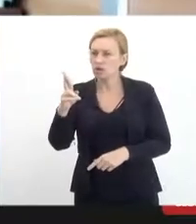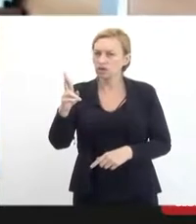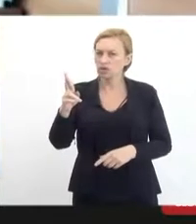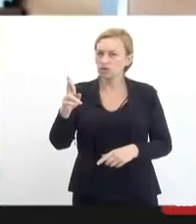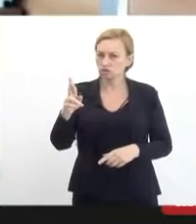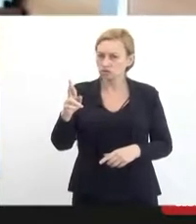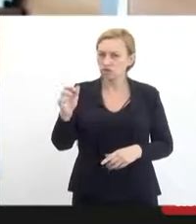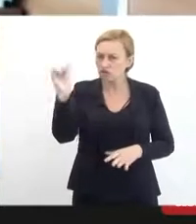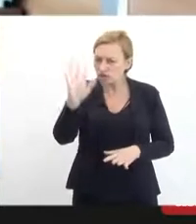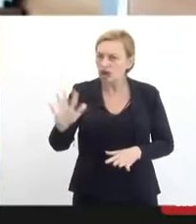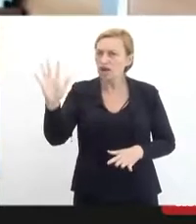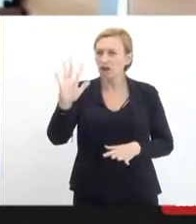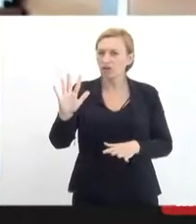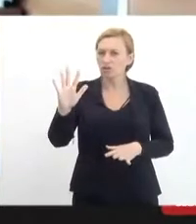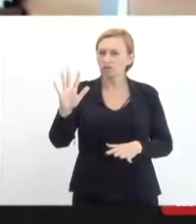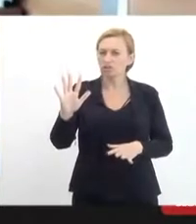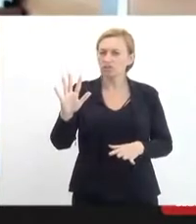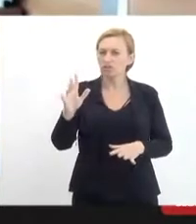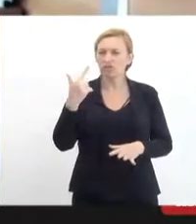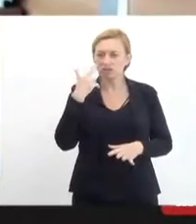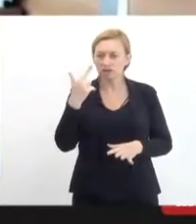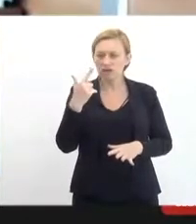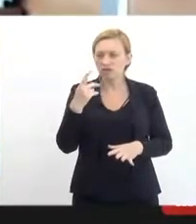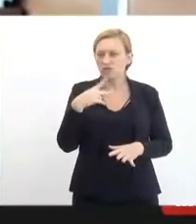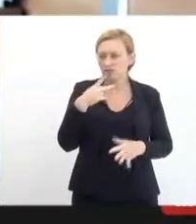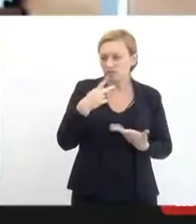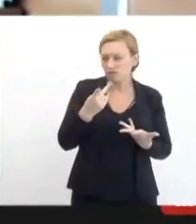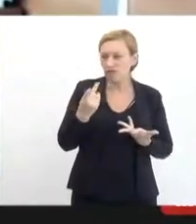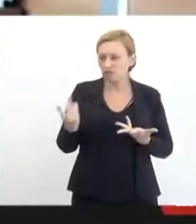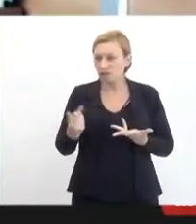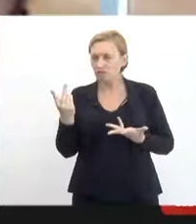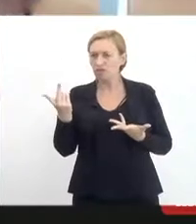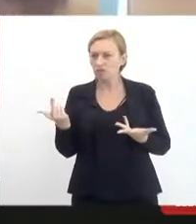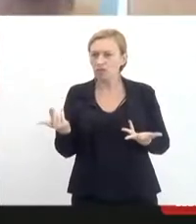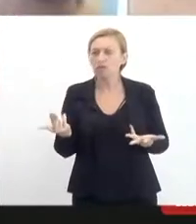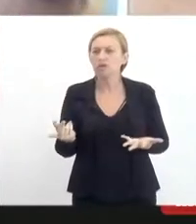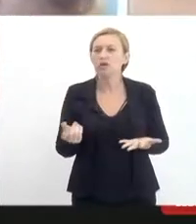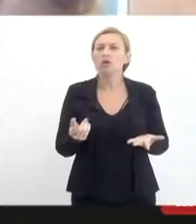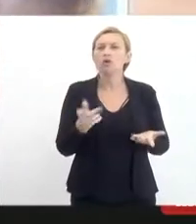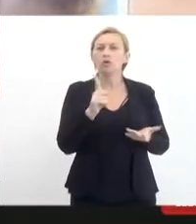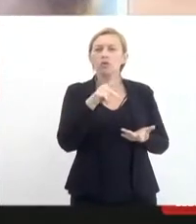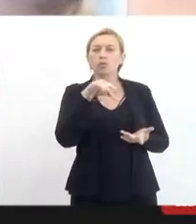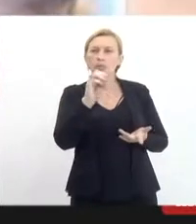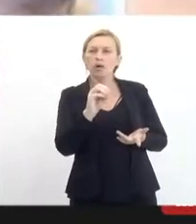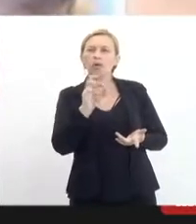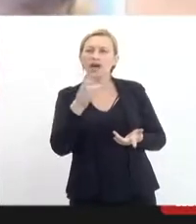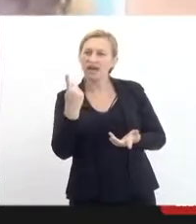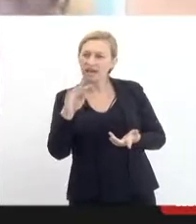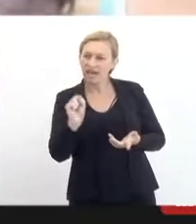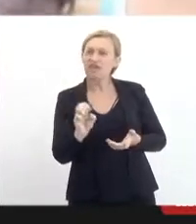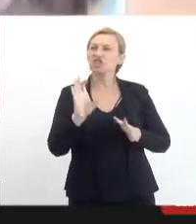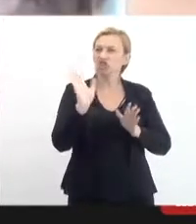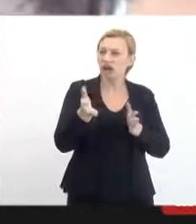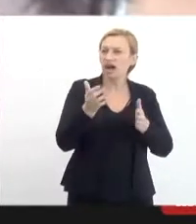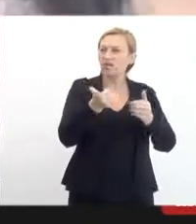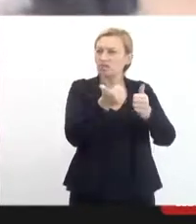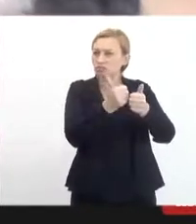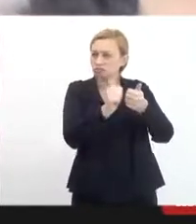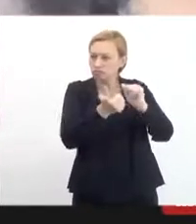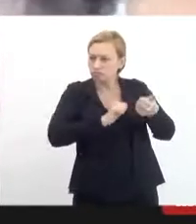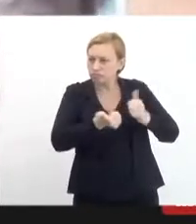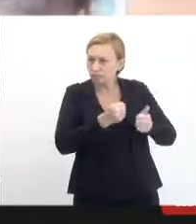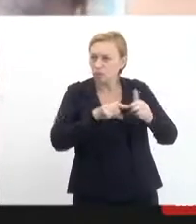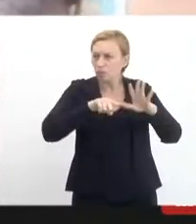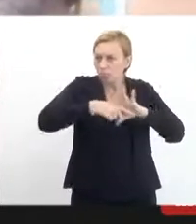gente trata de valores. Aqui eu não estou tratando de teses, porque o Paulo Henrique já fez essa análise. E